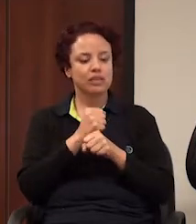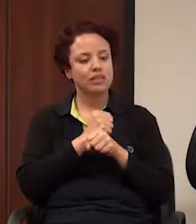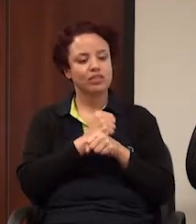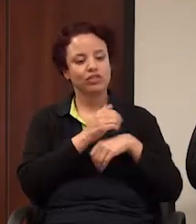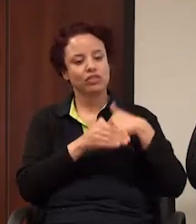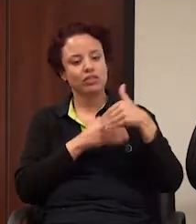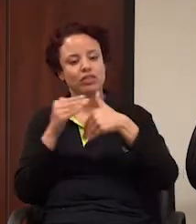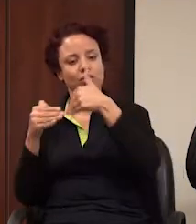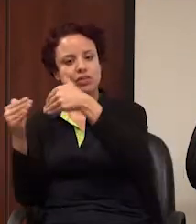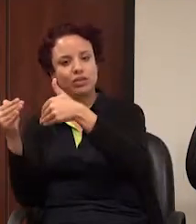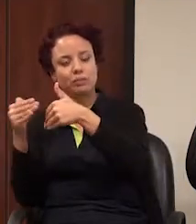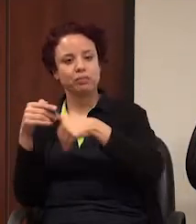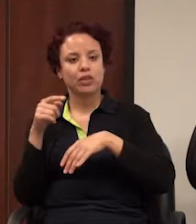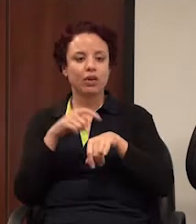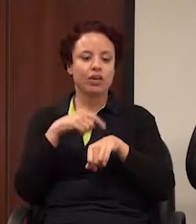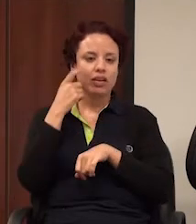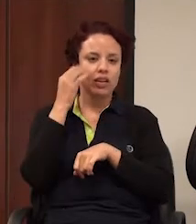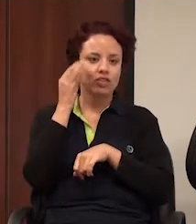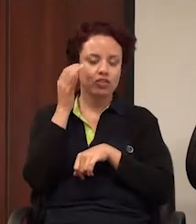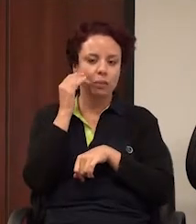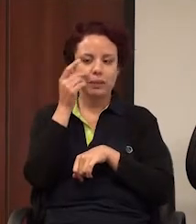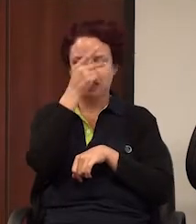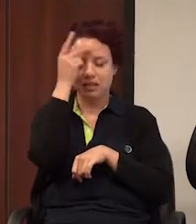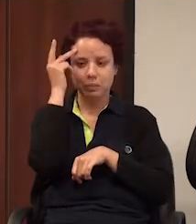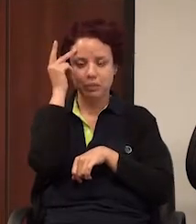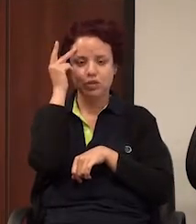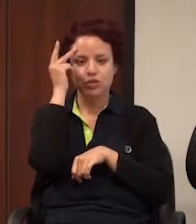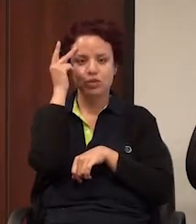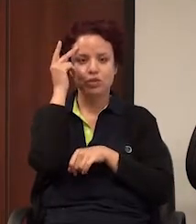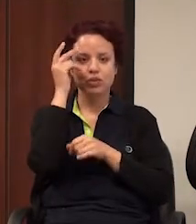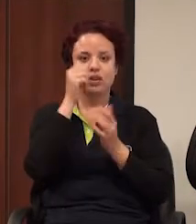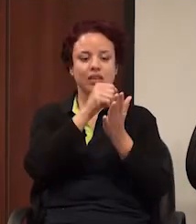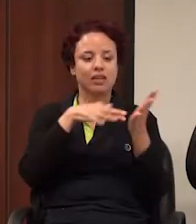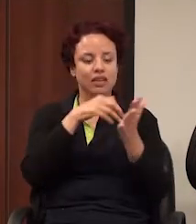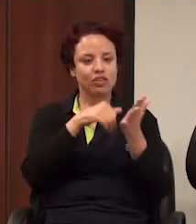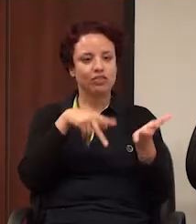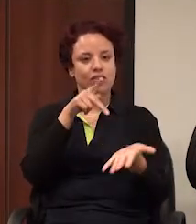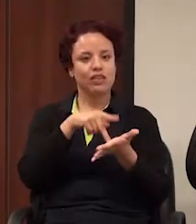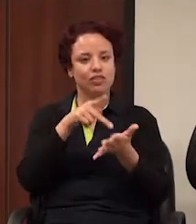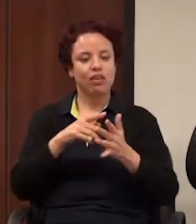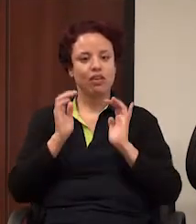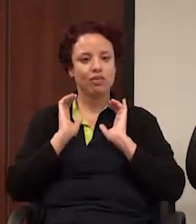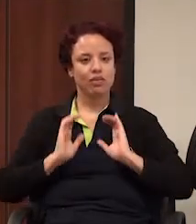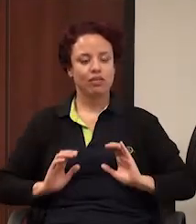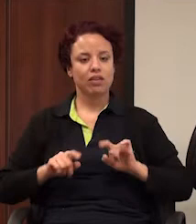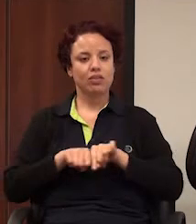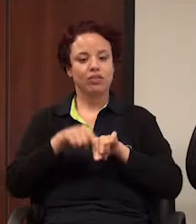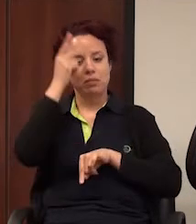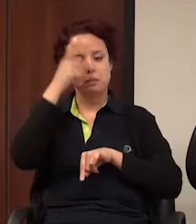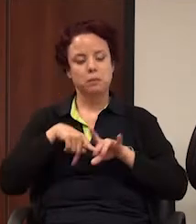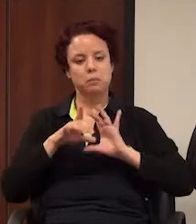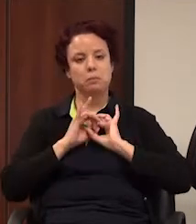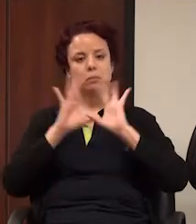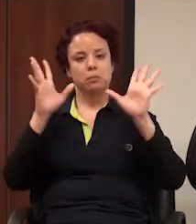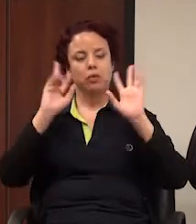do tempo, quando se pensa, né, em pessoas no exercício pleno de sua cidadania e de sua autonomia como